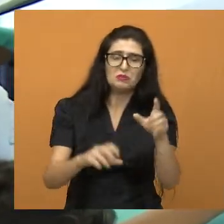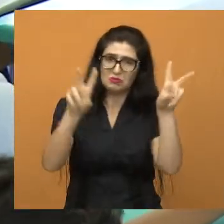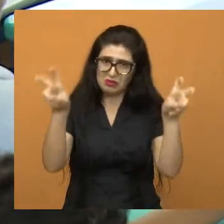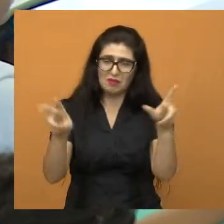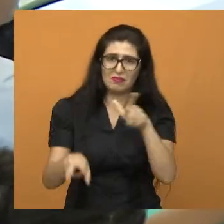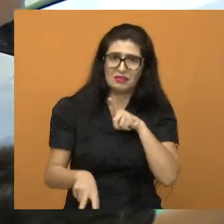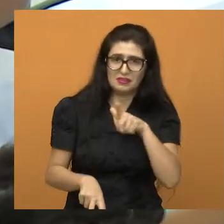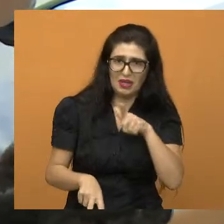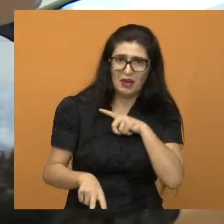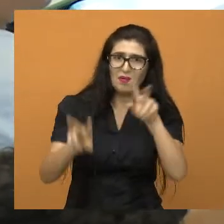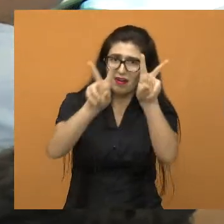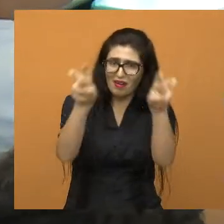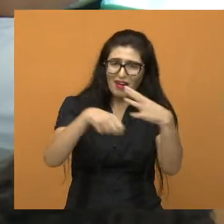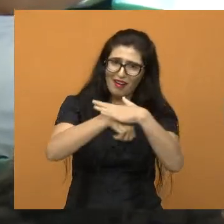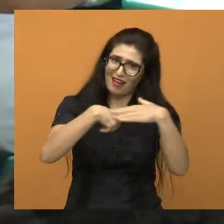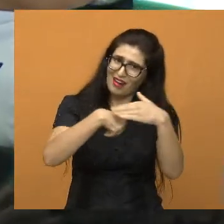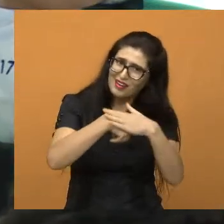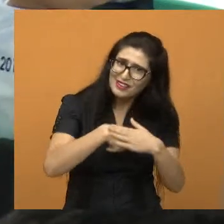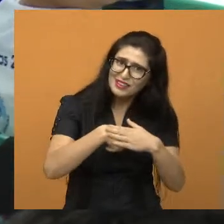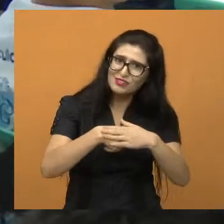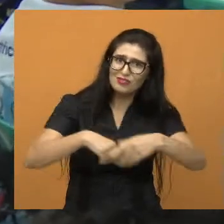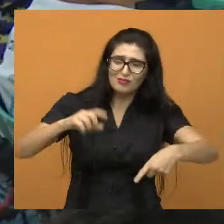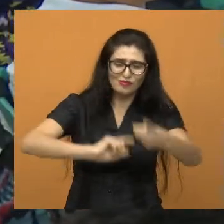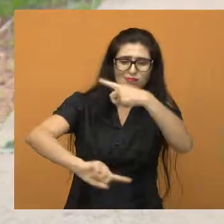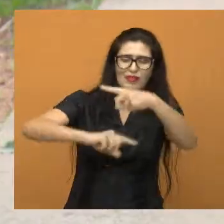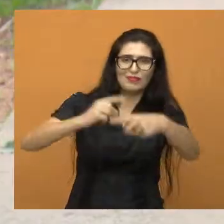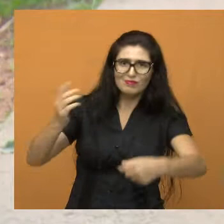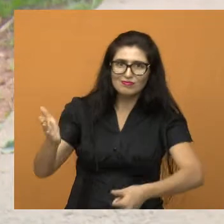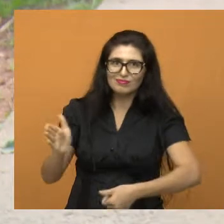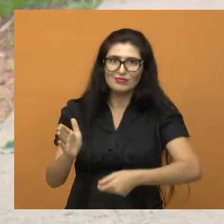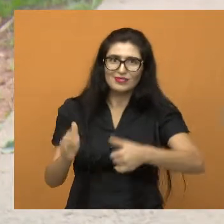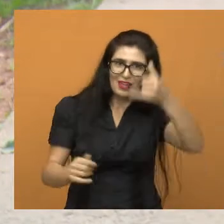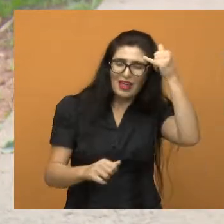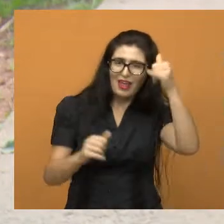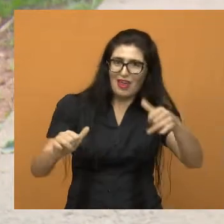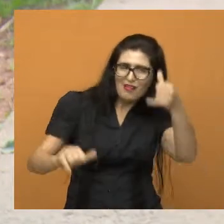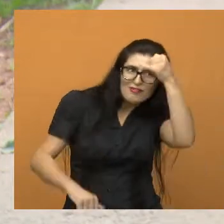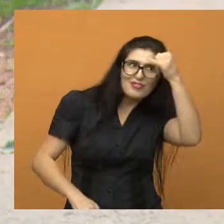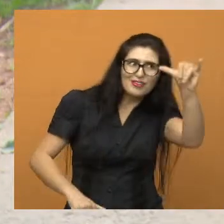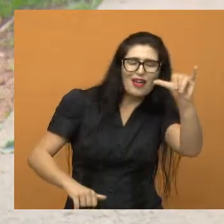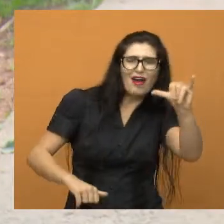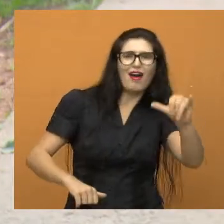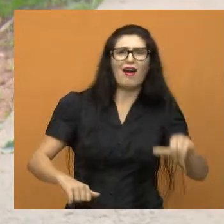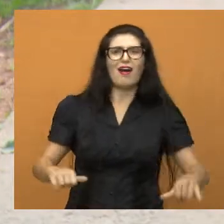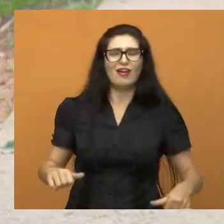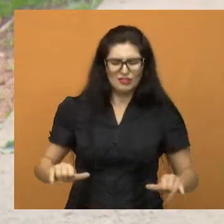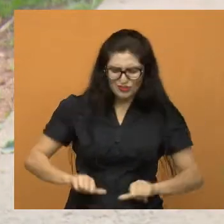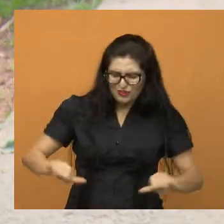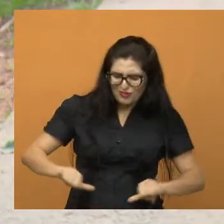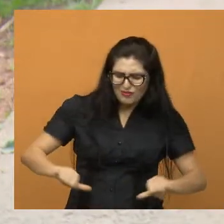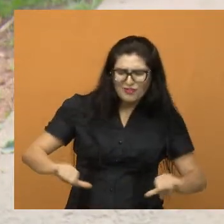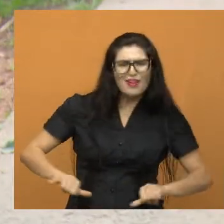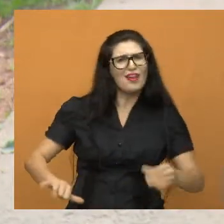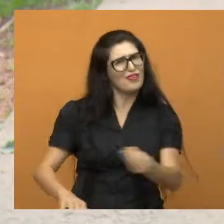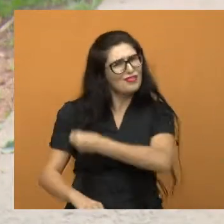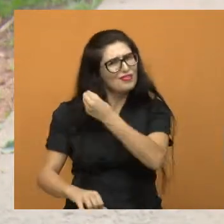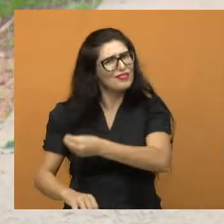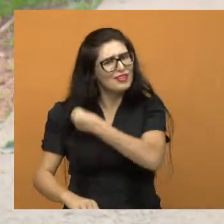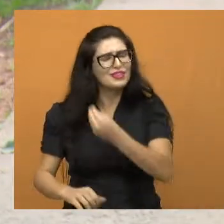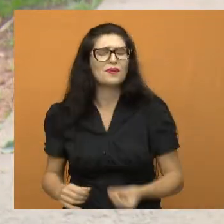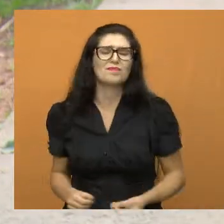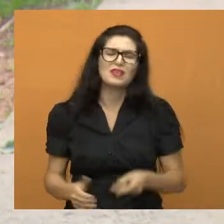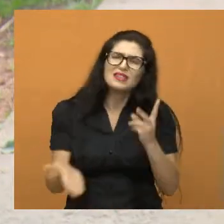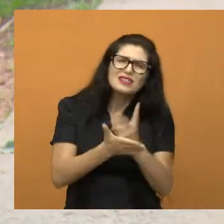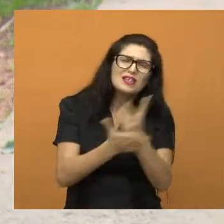e o tema deste ano é Fraternidade e Superação da Violência. Todo ano a gente procura trazer para a realidade das crianças a